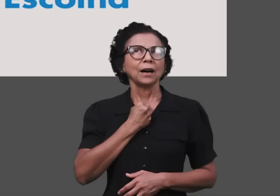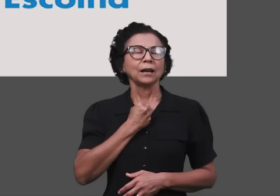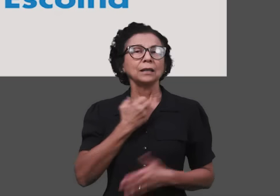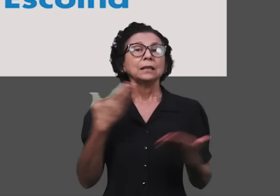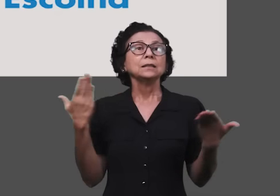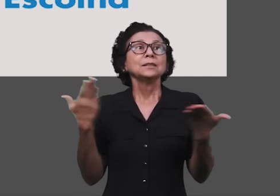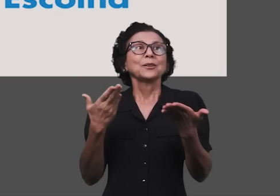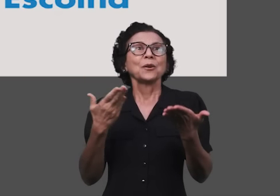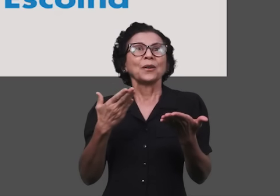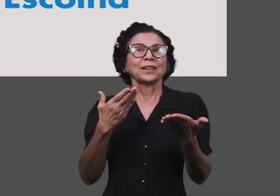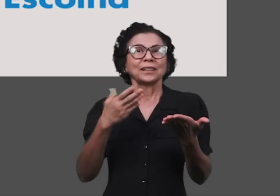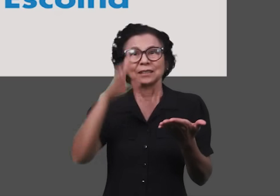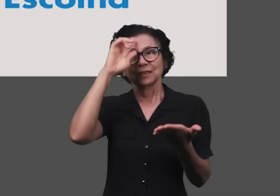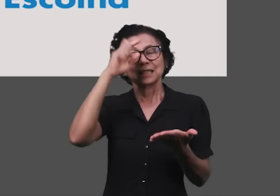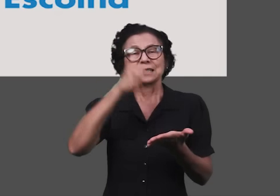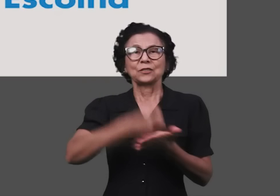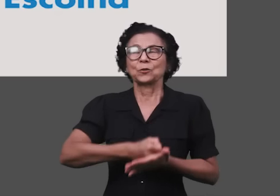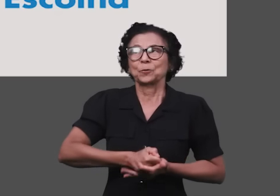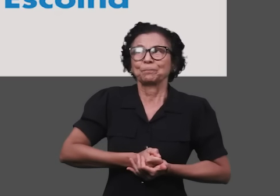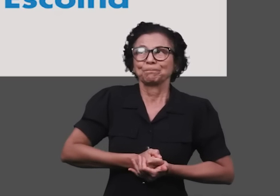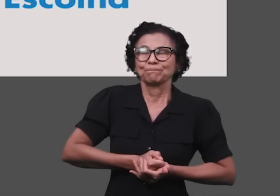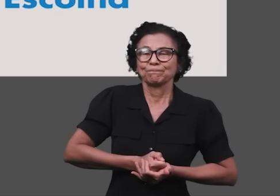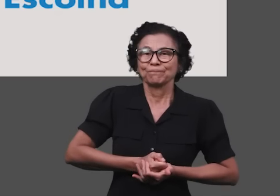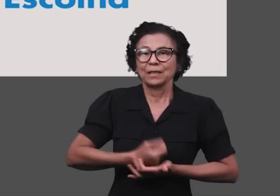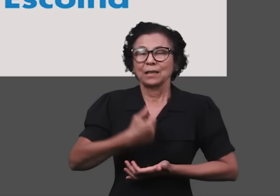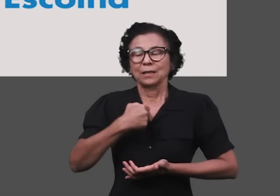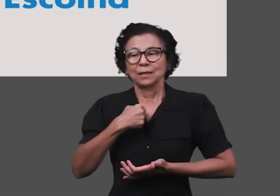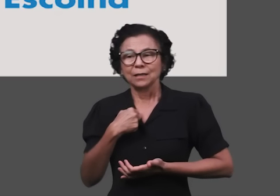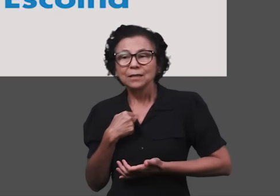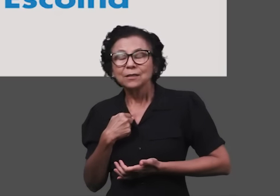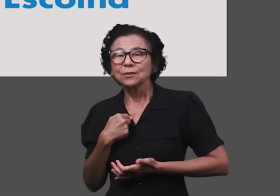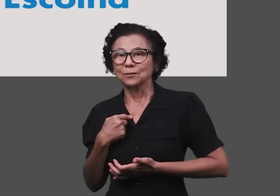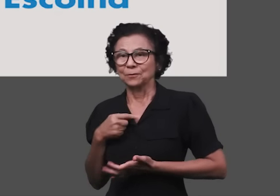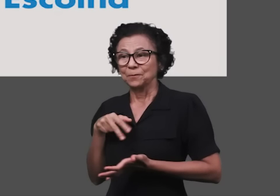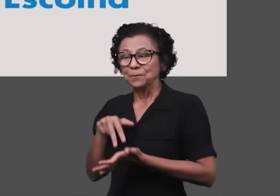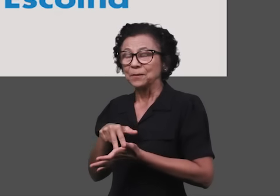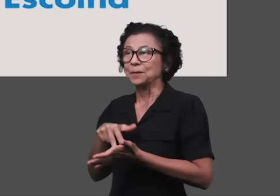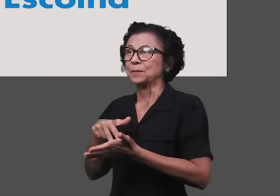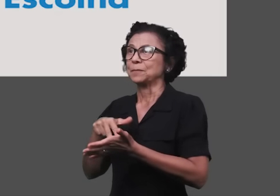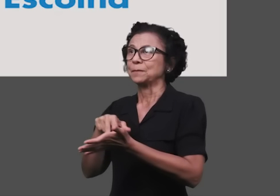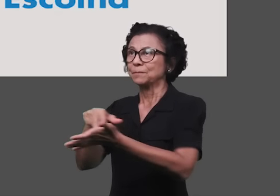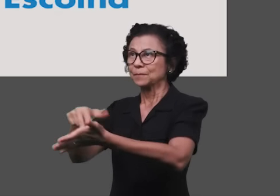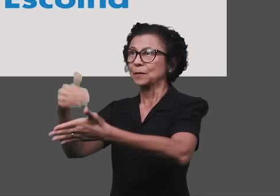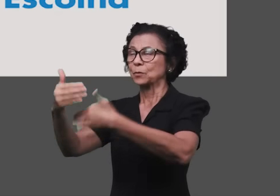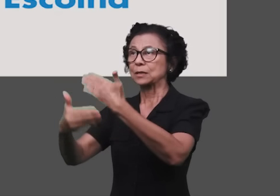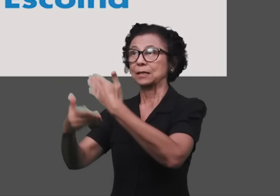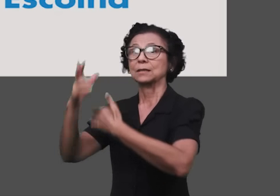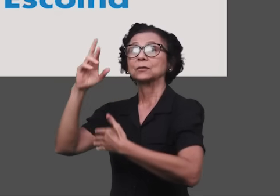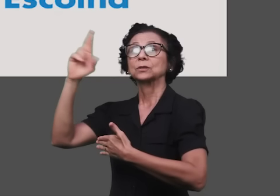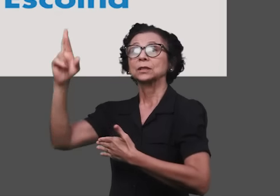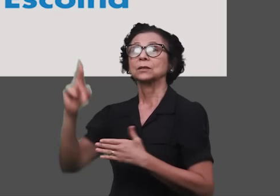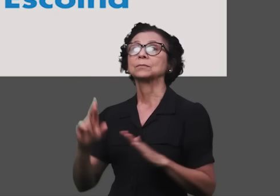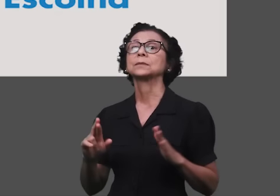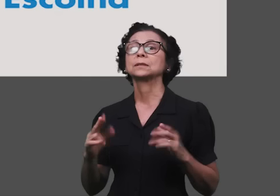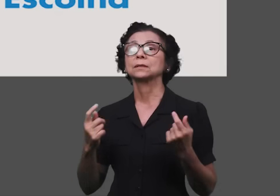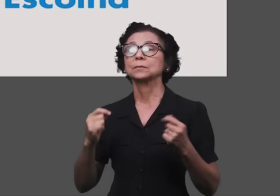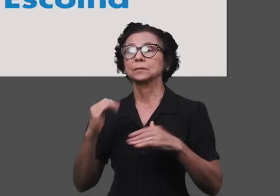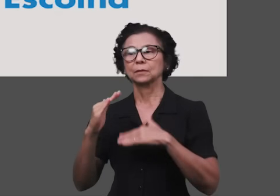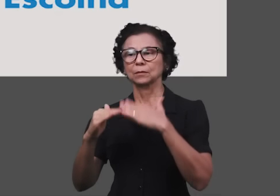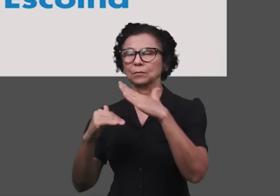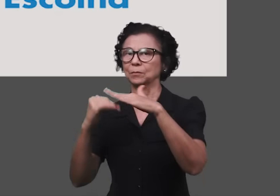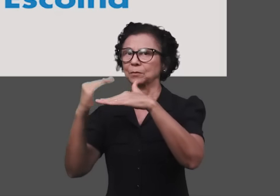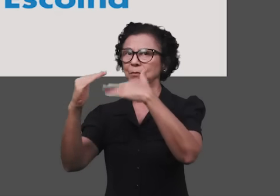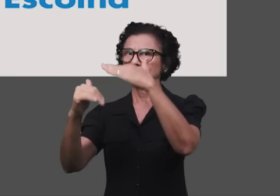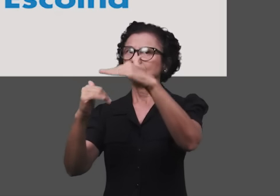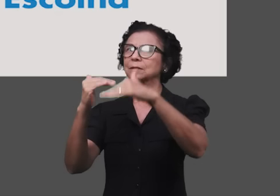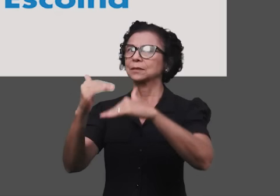desse chamado. Eu vou seguir o chamado, isso é o processo. Eu vou caminhar na presença do Senhor. É o processo. E esse